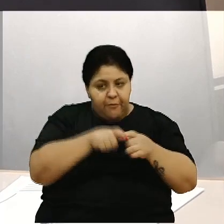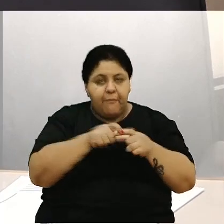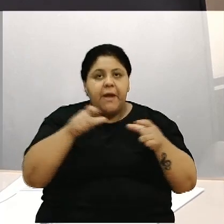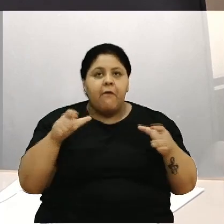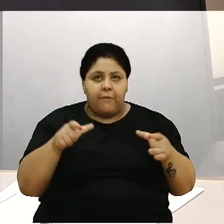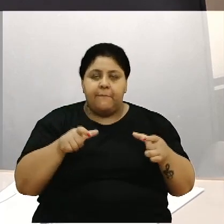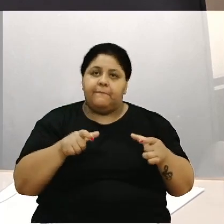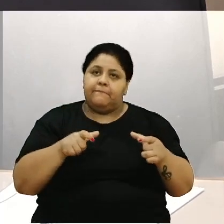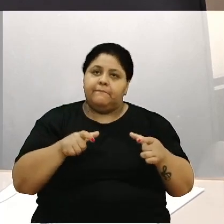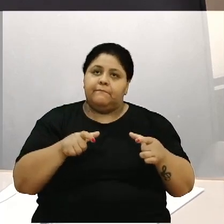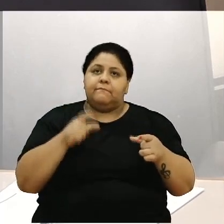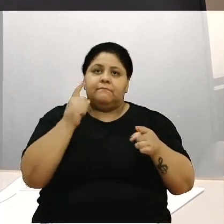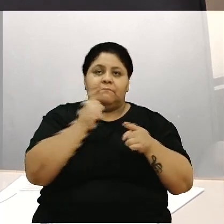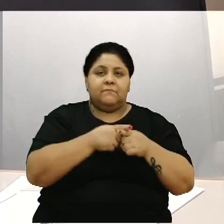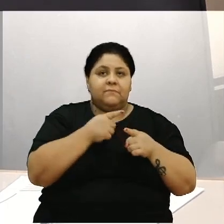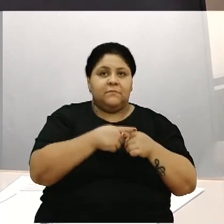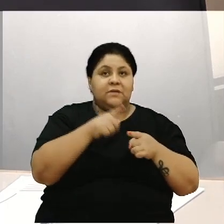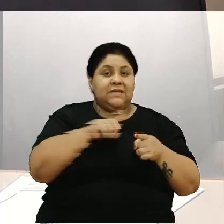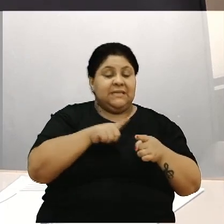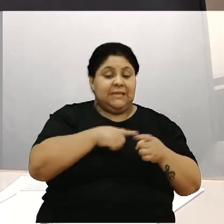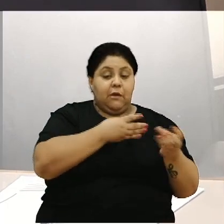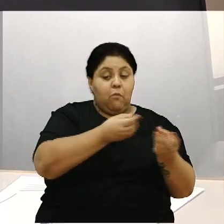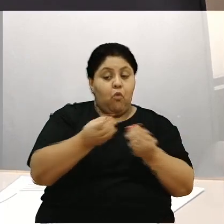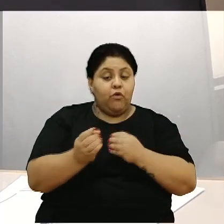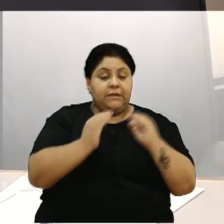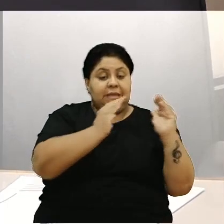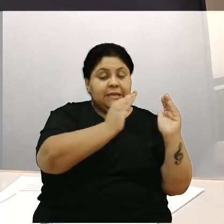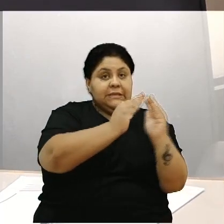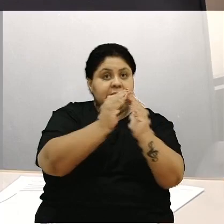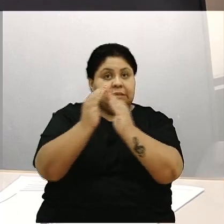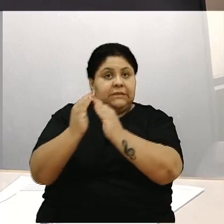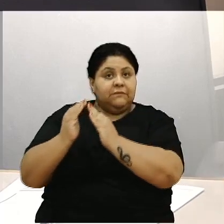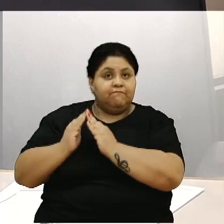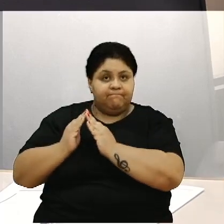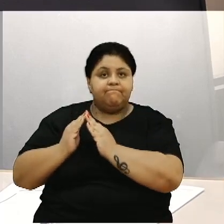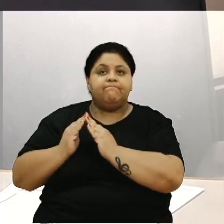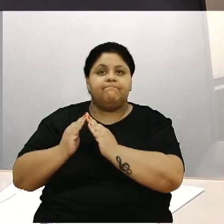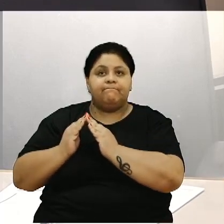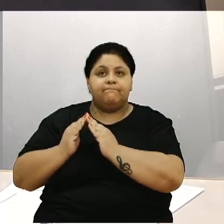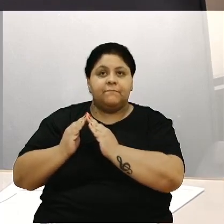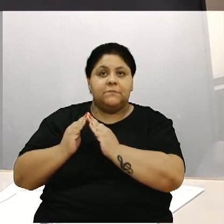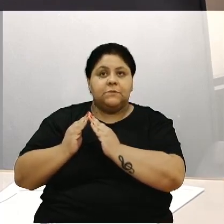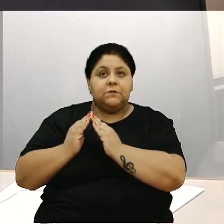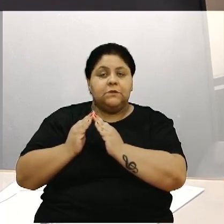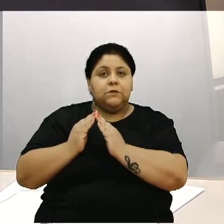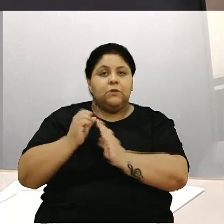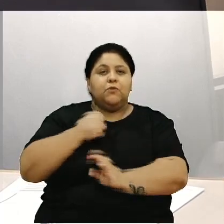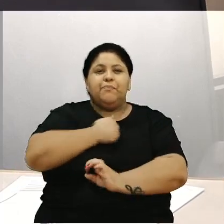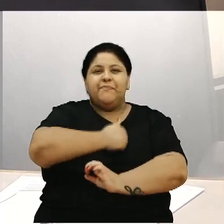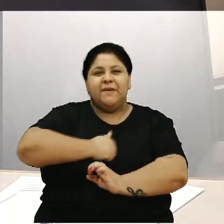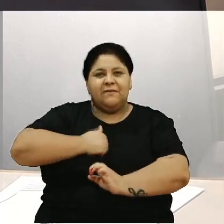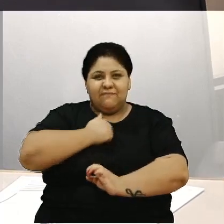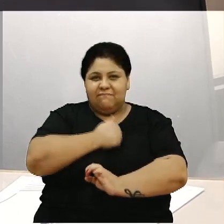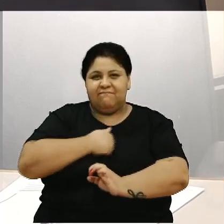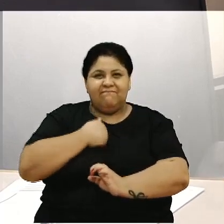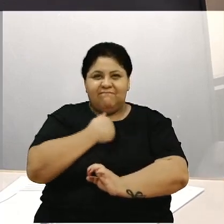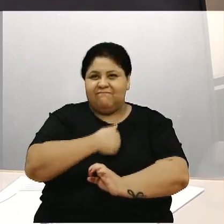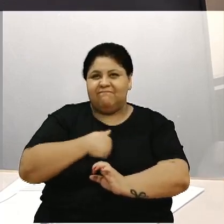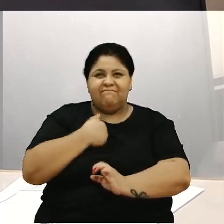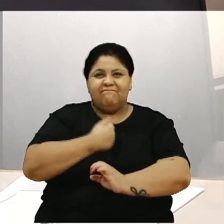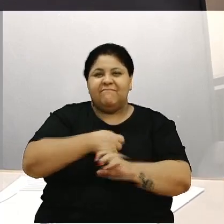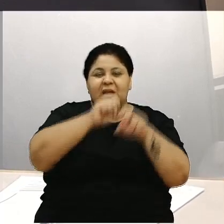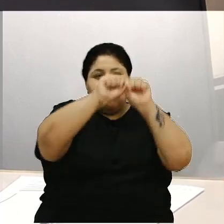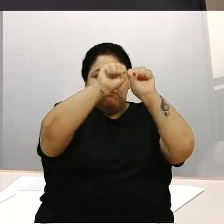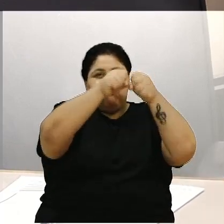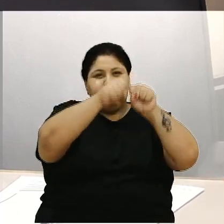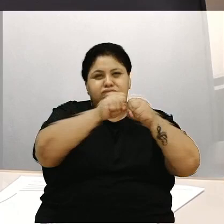né? Porque há muitas casas que são humildes, né? E um destelhamento aí também viria se